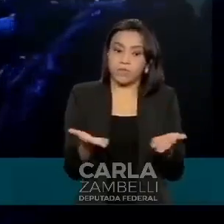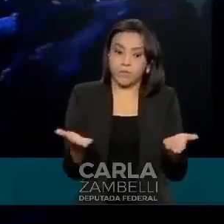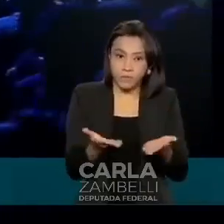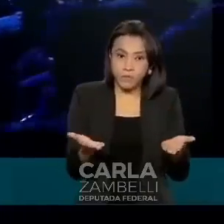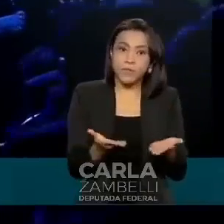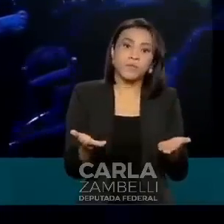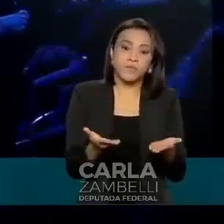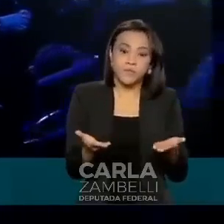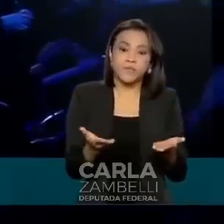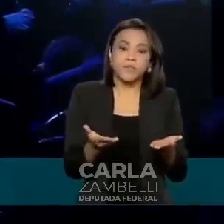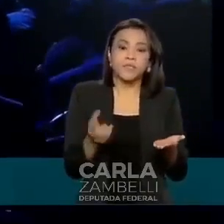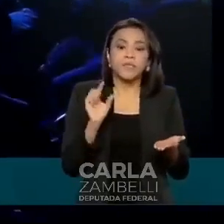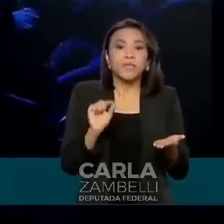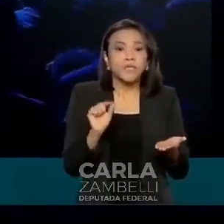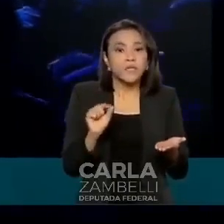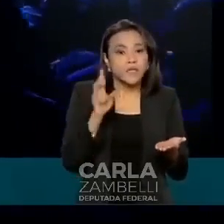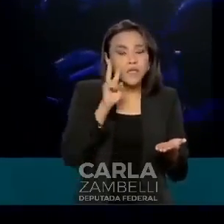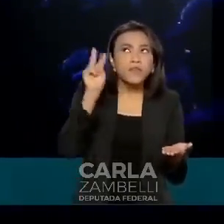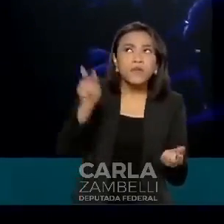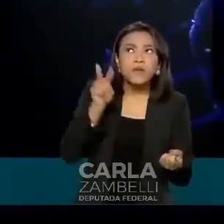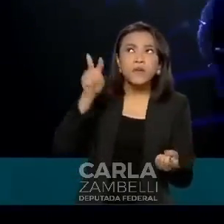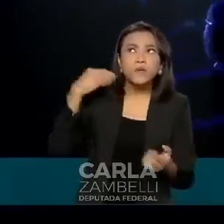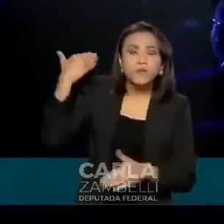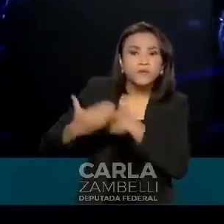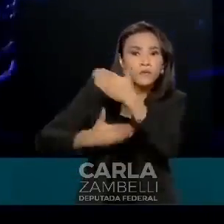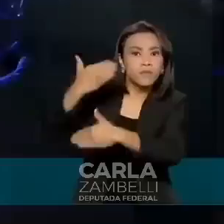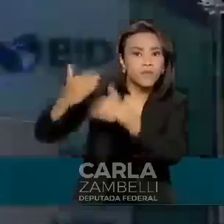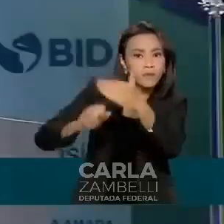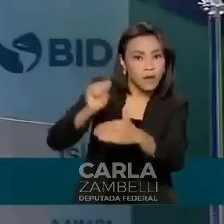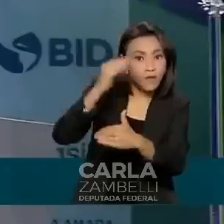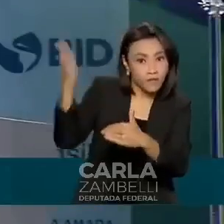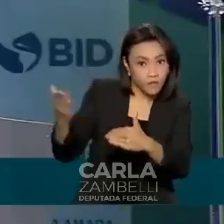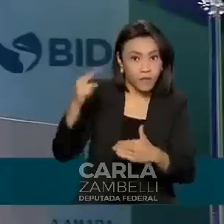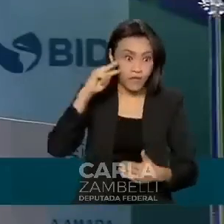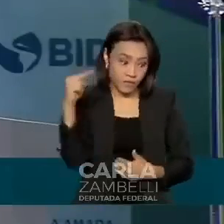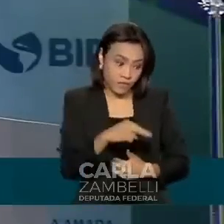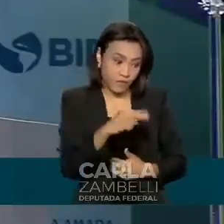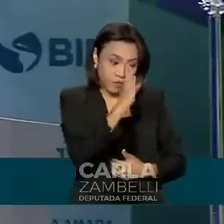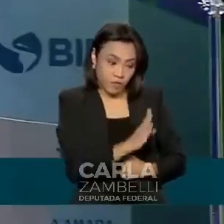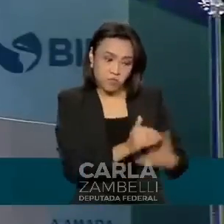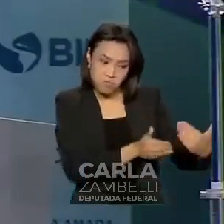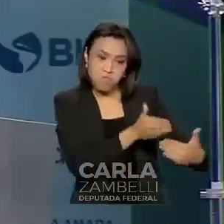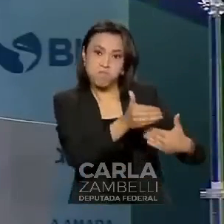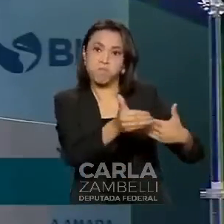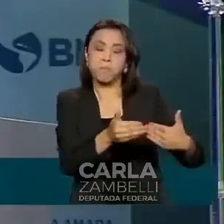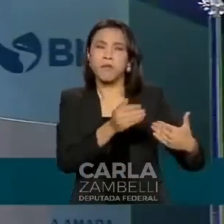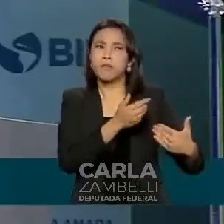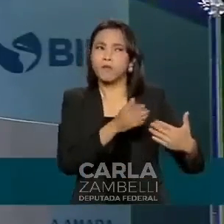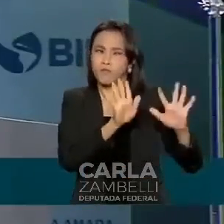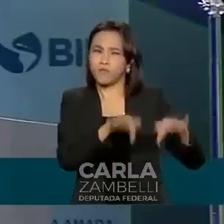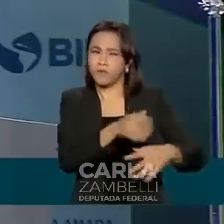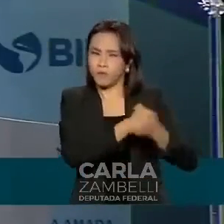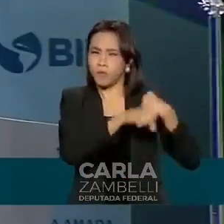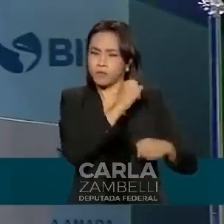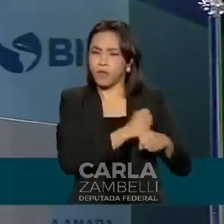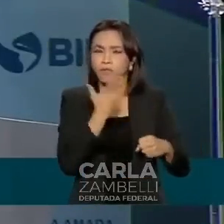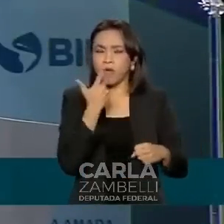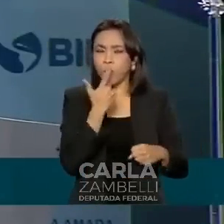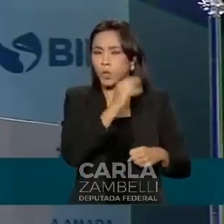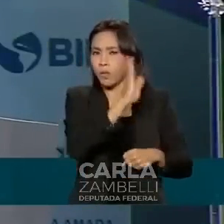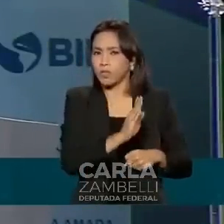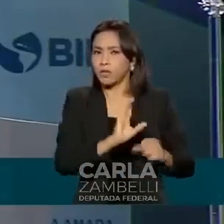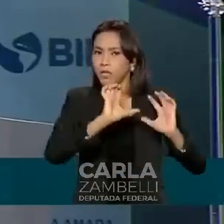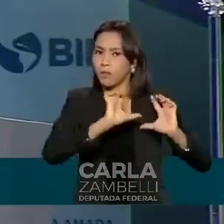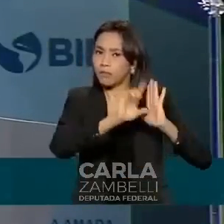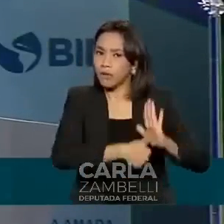crescimento eu disse que iam ficar revendo o crescimento lá fora para baixo o ano inteiro e revendo do Brasil para sempre então no final do ano passado sem o Brasil e até